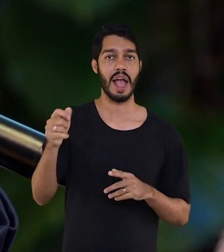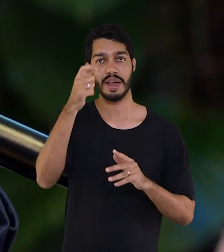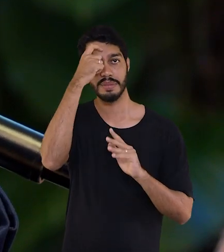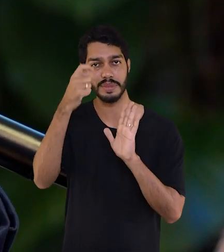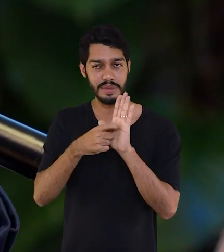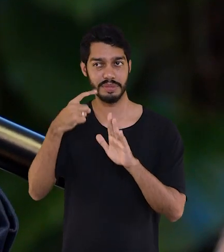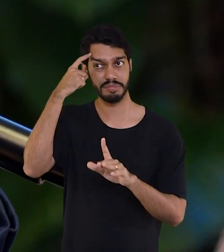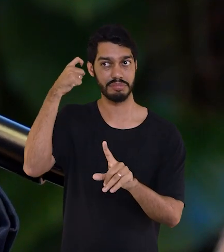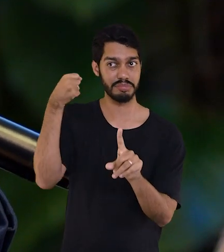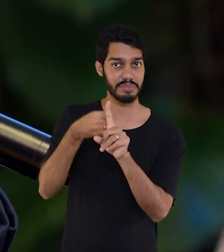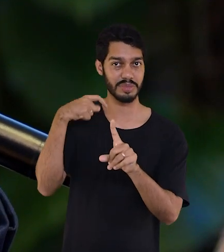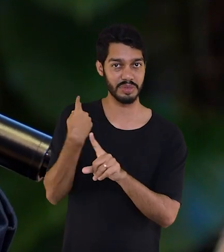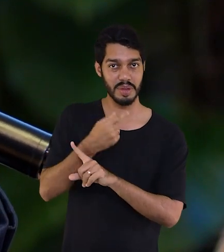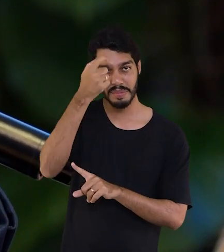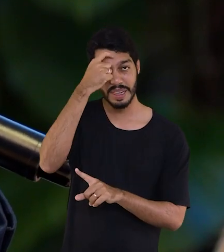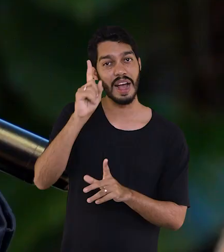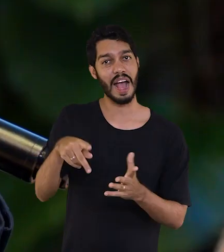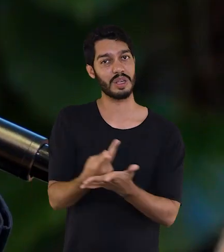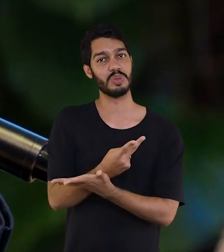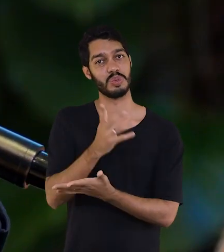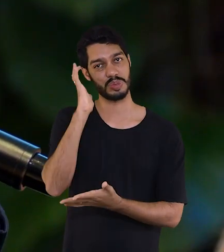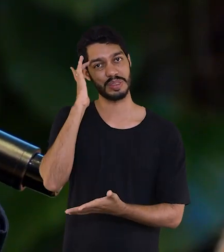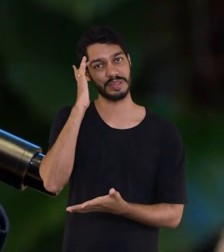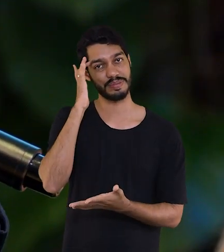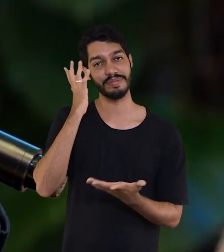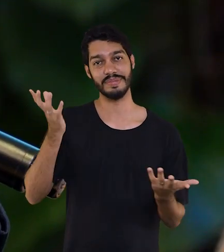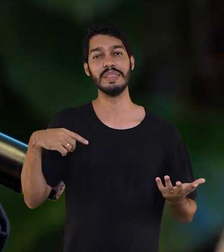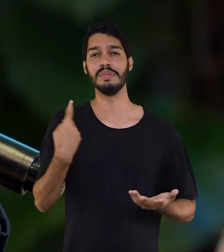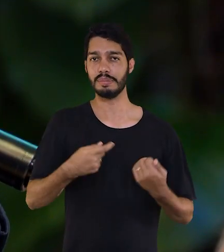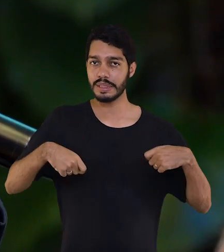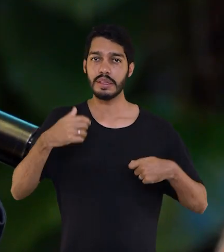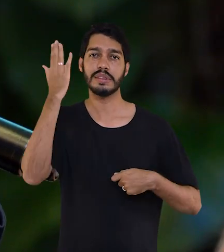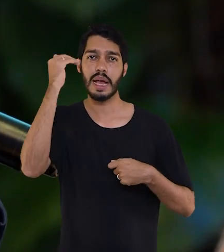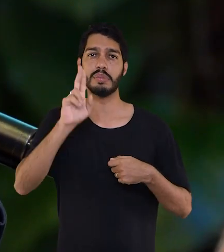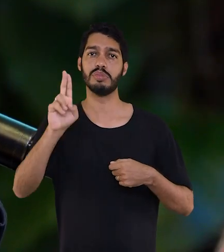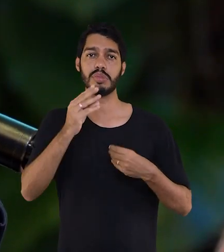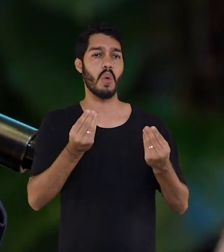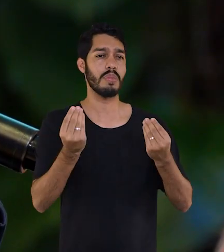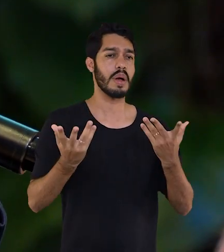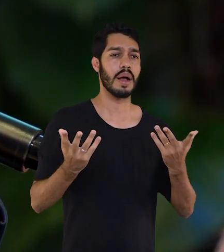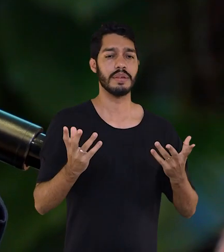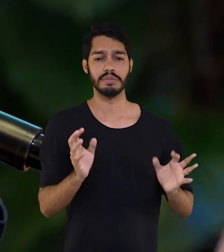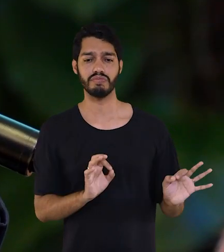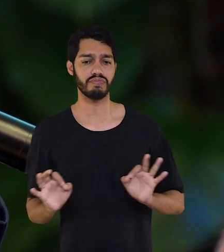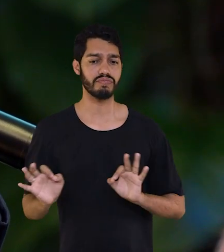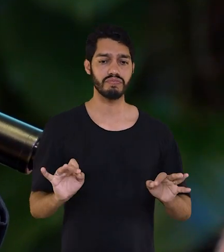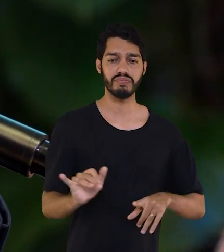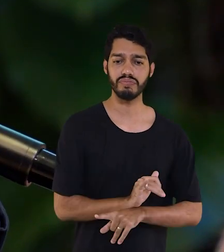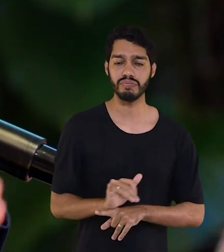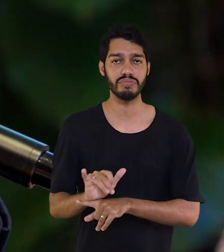mas se essas inteligências artificiais tiverem impacto na nossa mente, aí para mim já está errado. Né? Então a gente